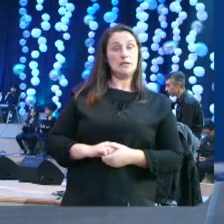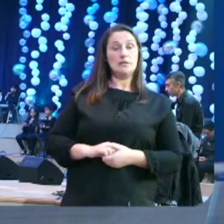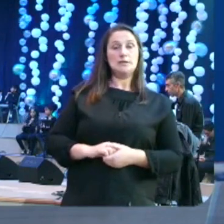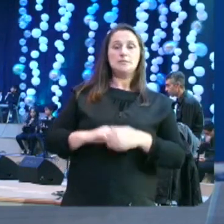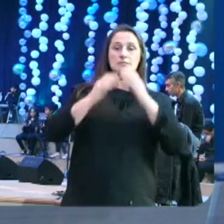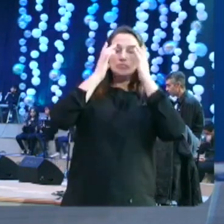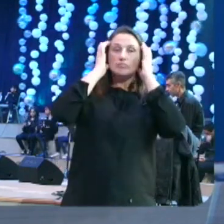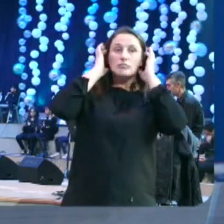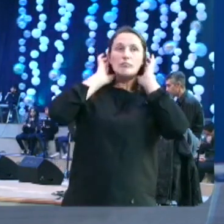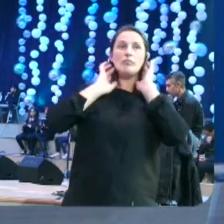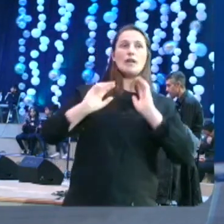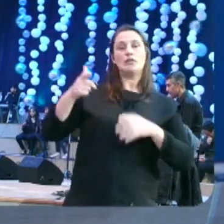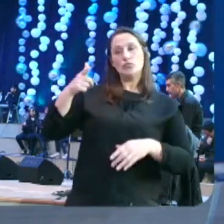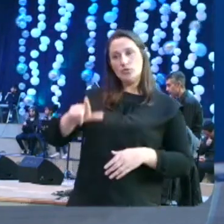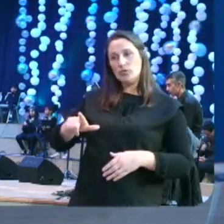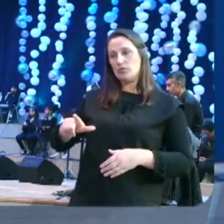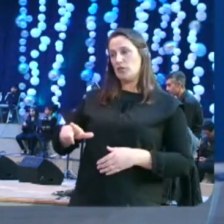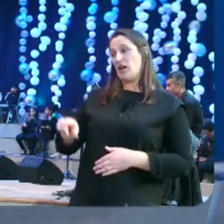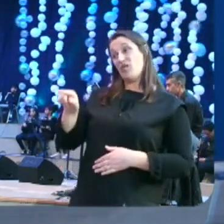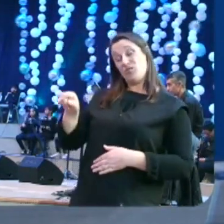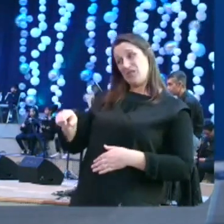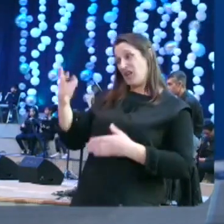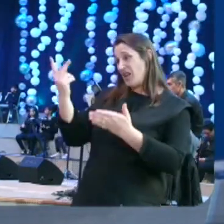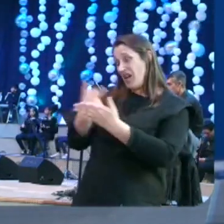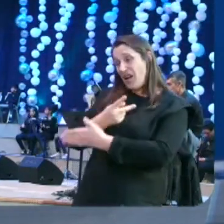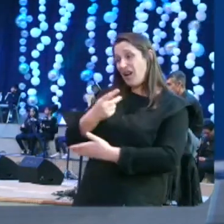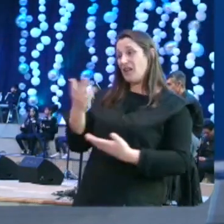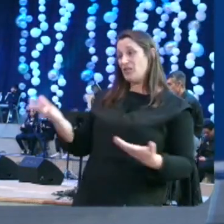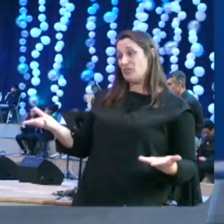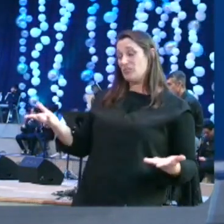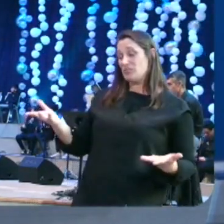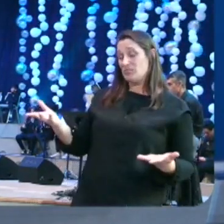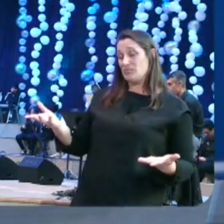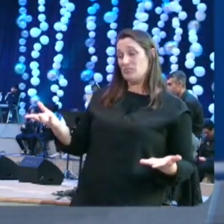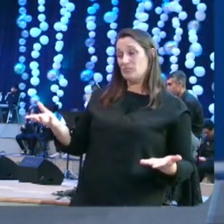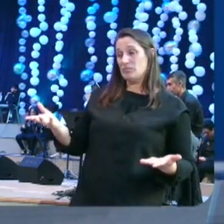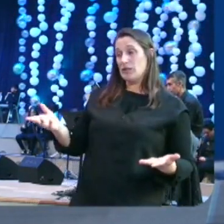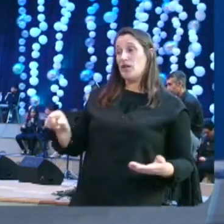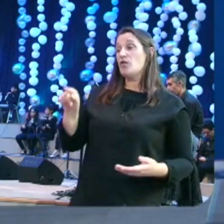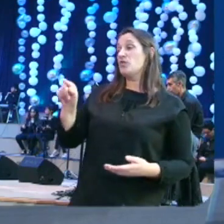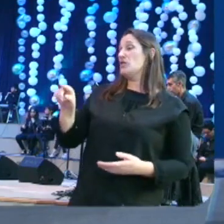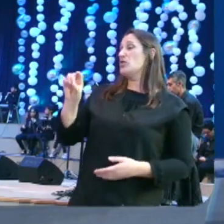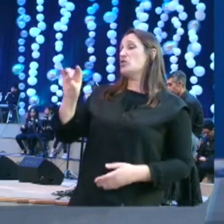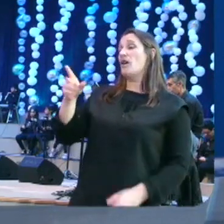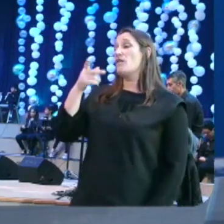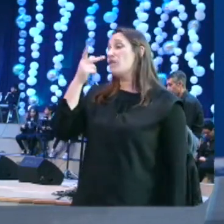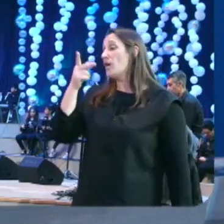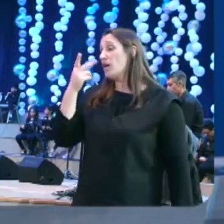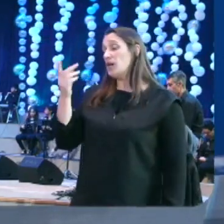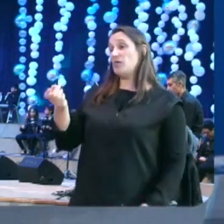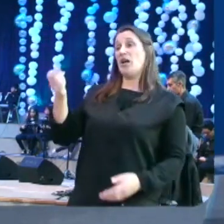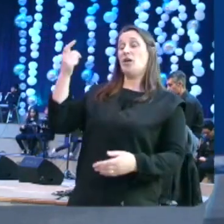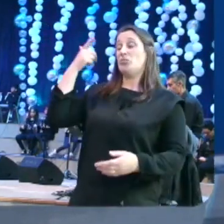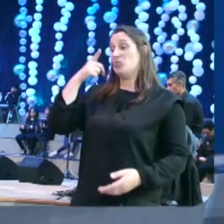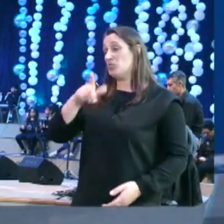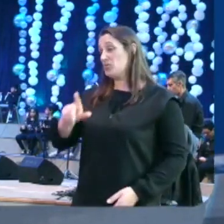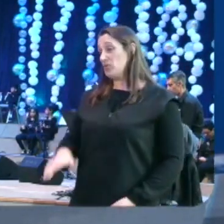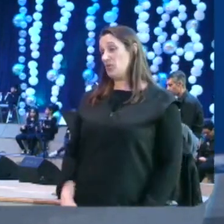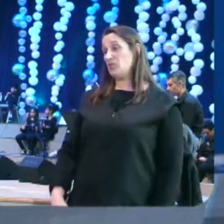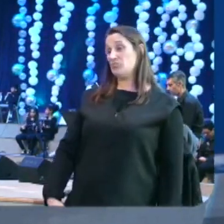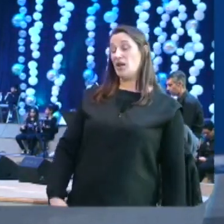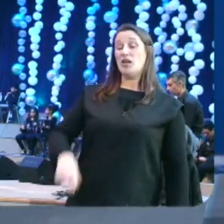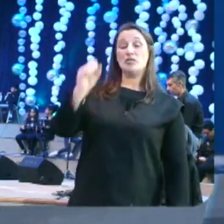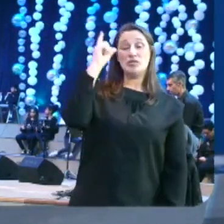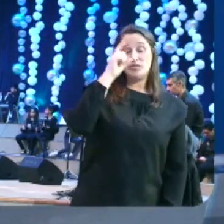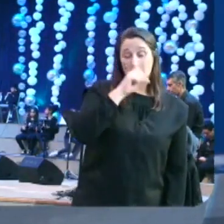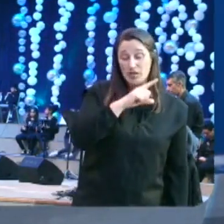coisa, ele ia e voltava na mesma. Teu disco está quebrado, parou aí, né? E você só está falando isso. Então, agora tem